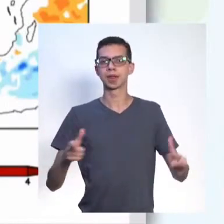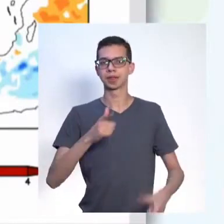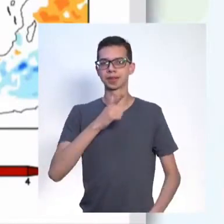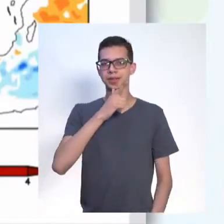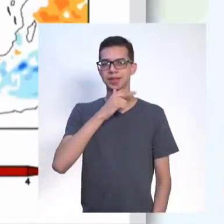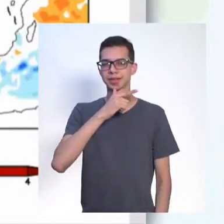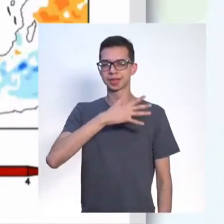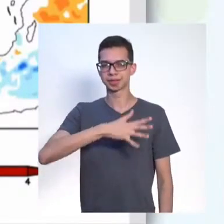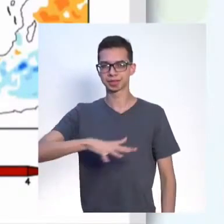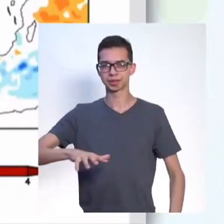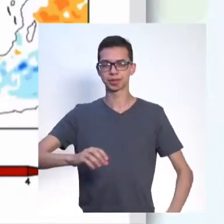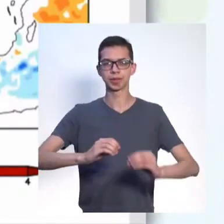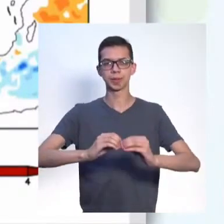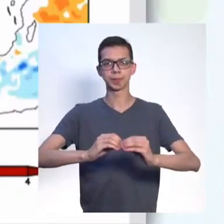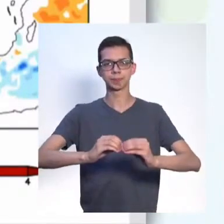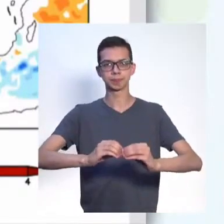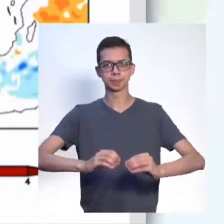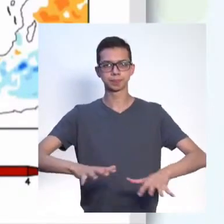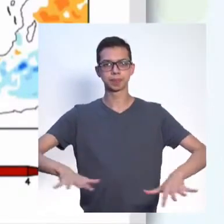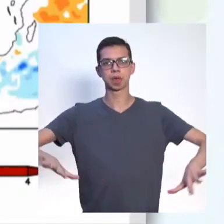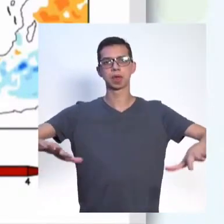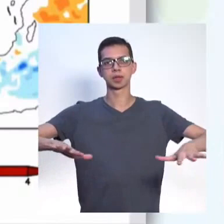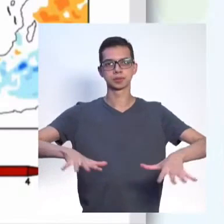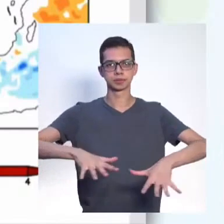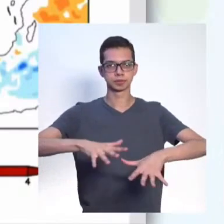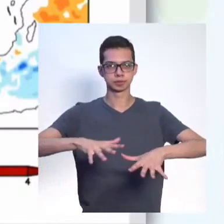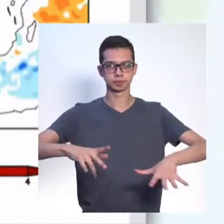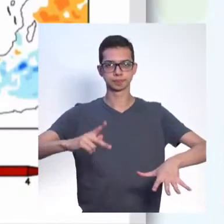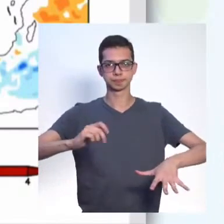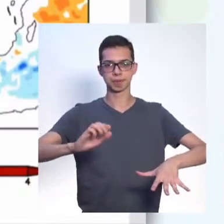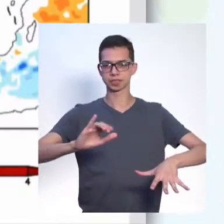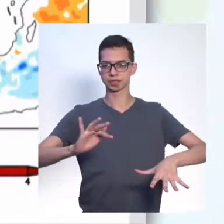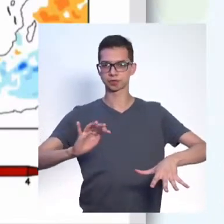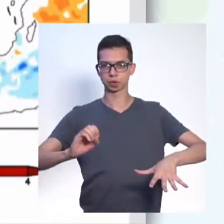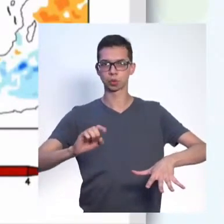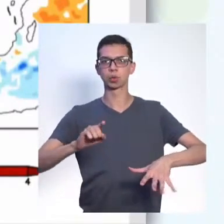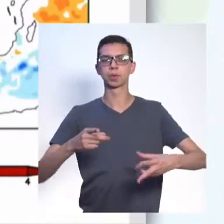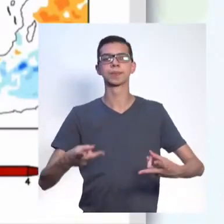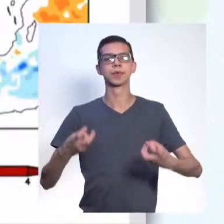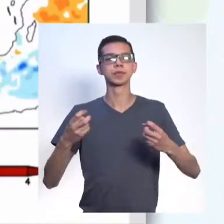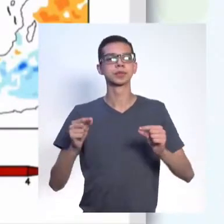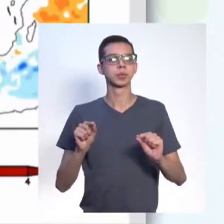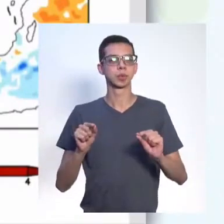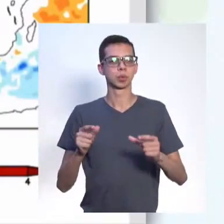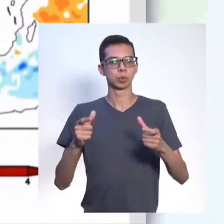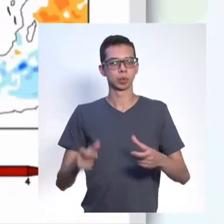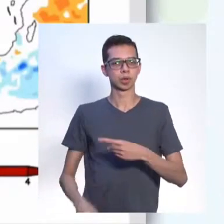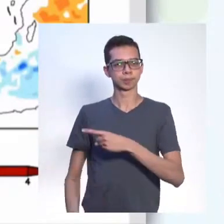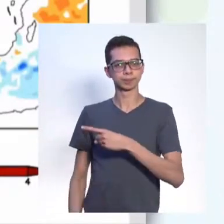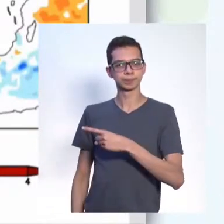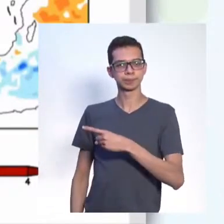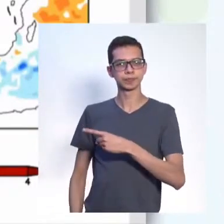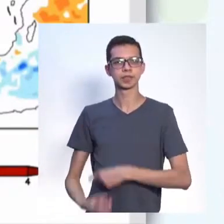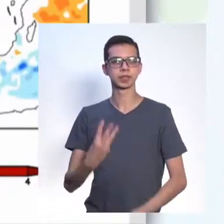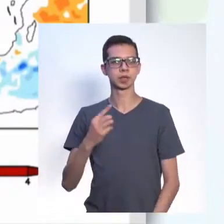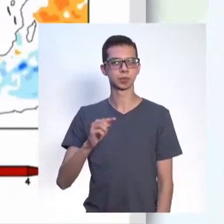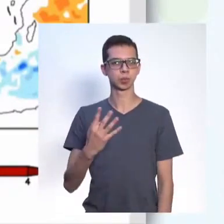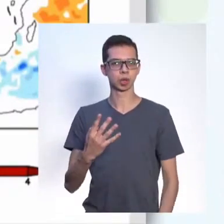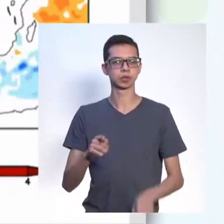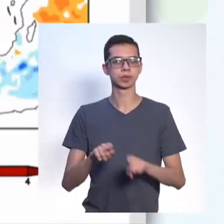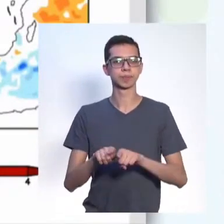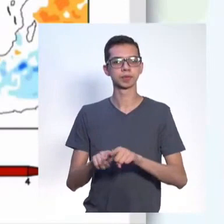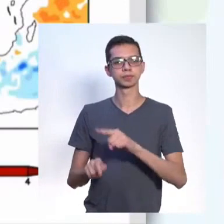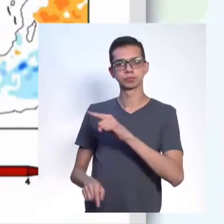Pacífico Equatorial, a gente observa essa condição de neutralidade, com exceção aqui da região do Ninho 3.4 até a região do Ninho